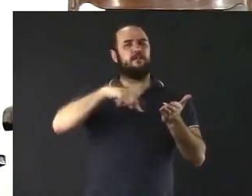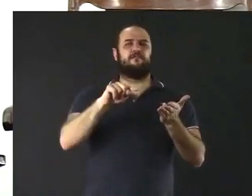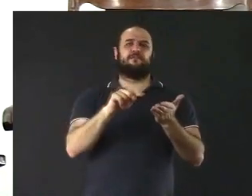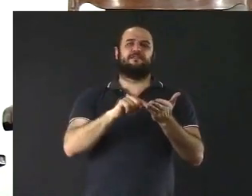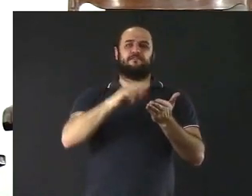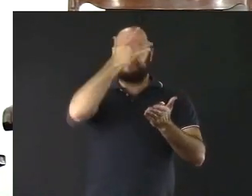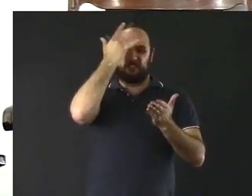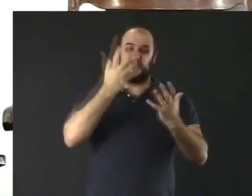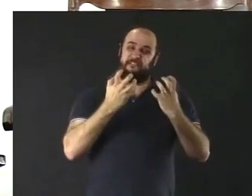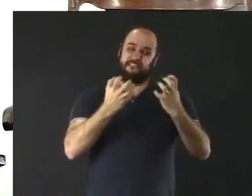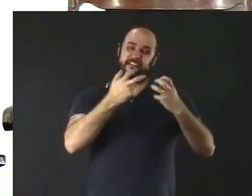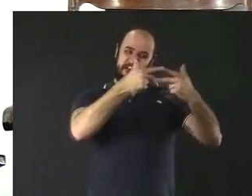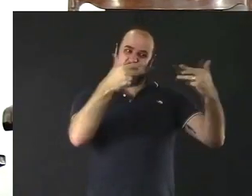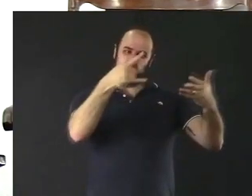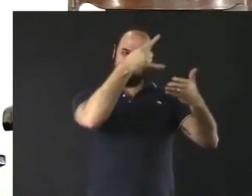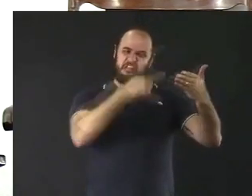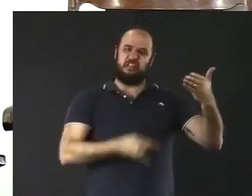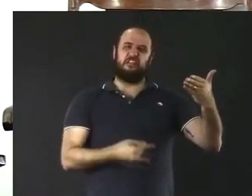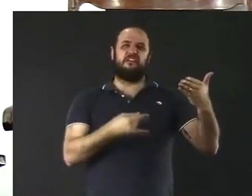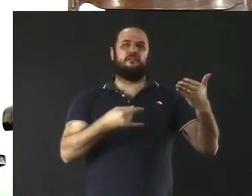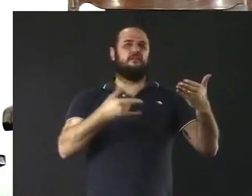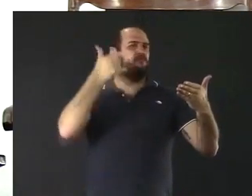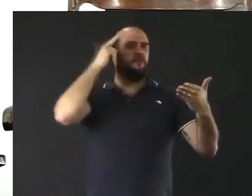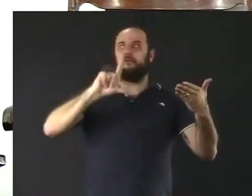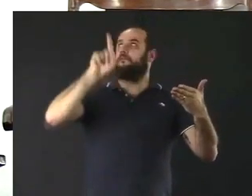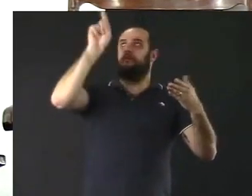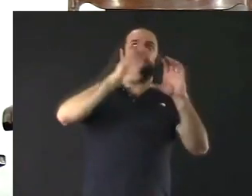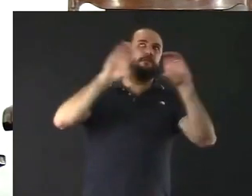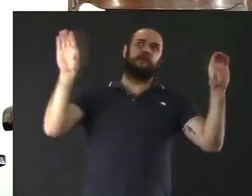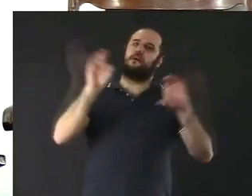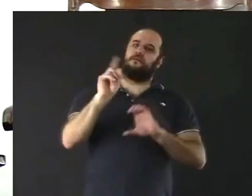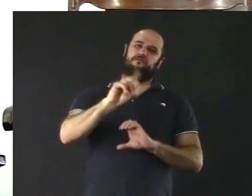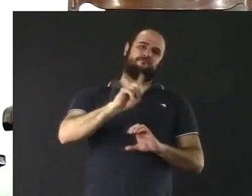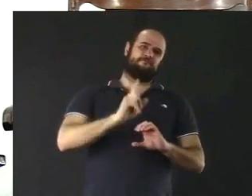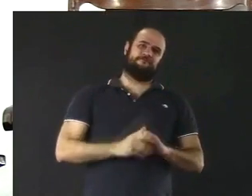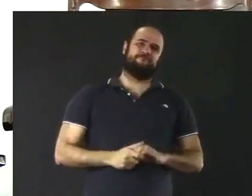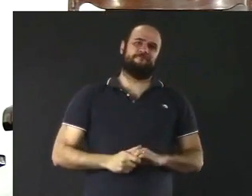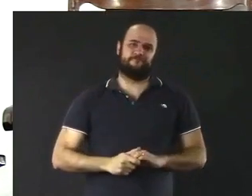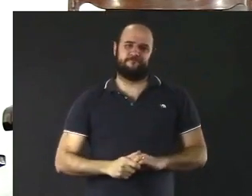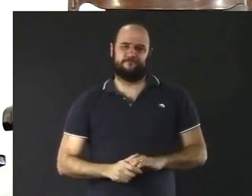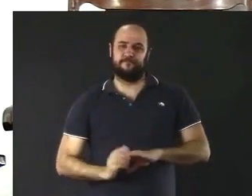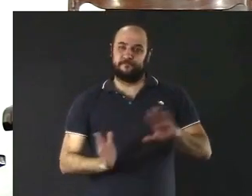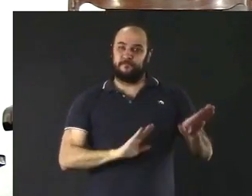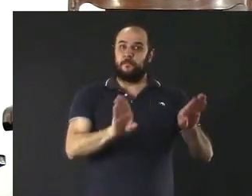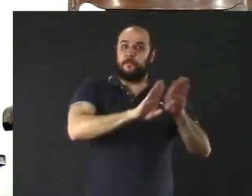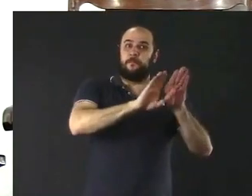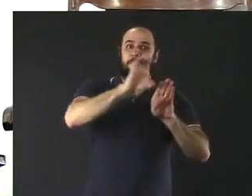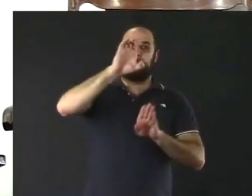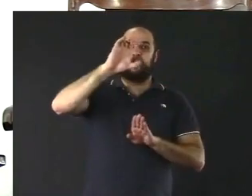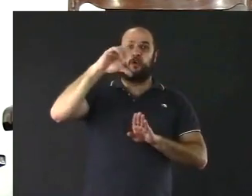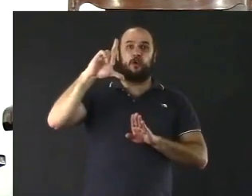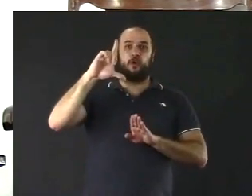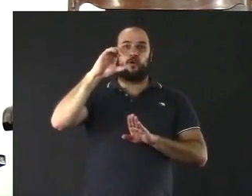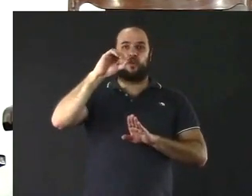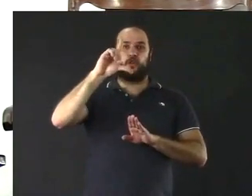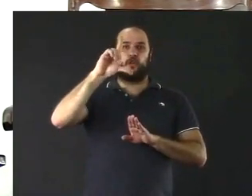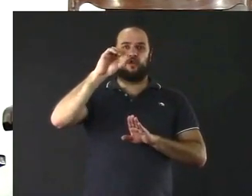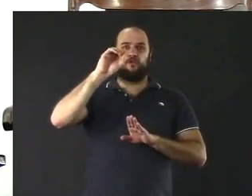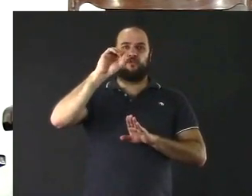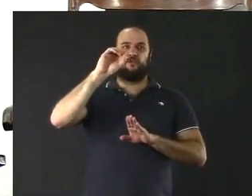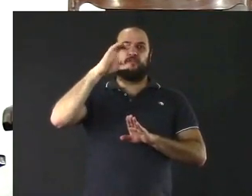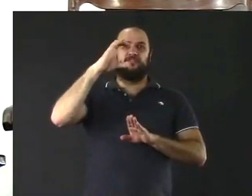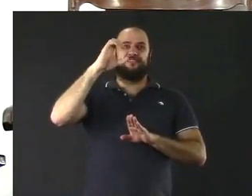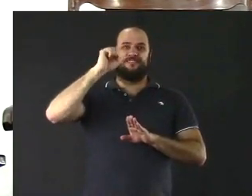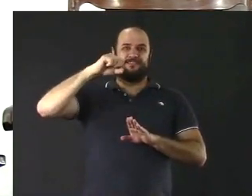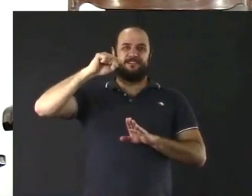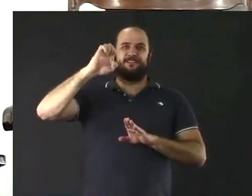reino de Deus os que tais coisas praticam. Também em Colossenses, capítulo 3, versículo 8, Paulo traz lá outra